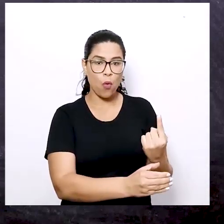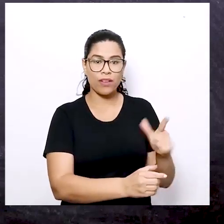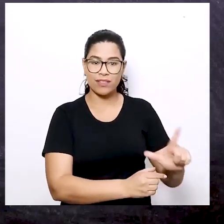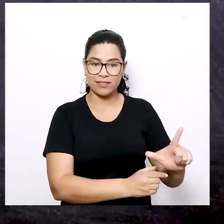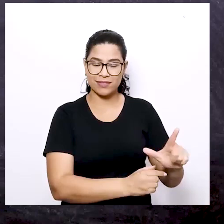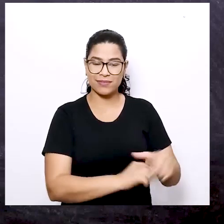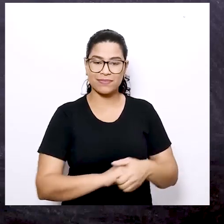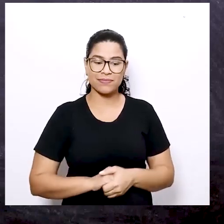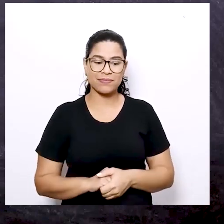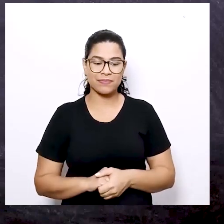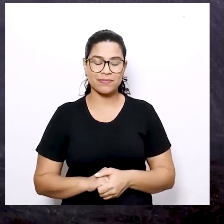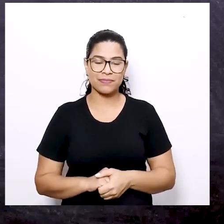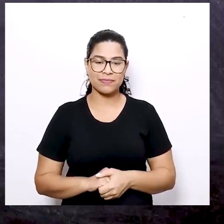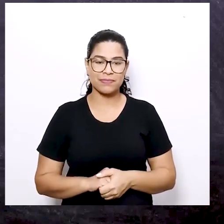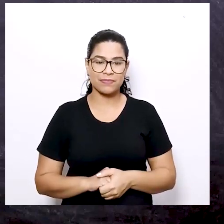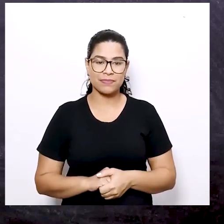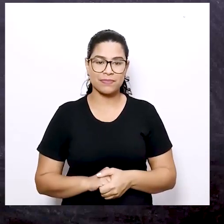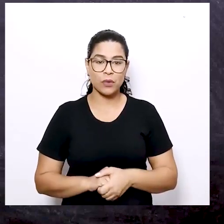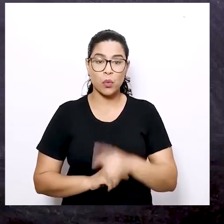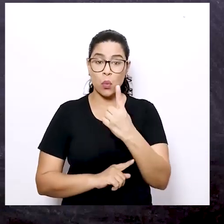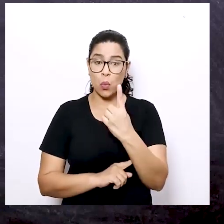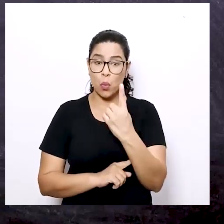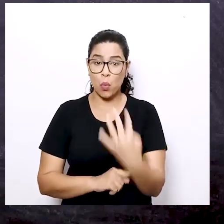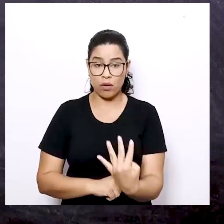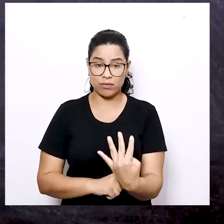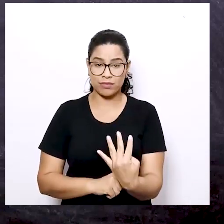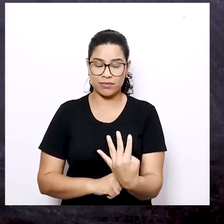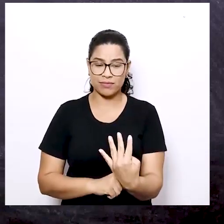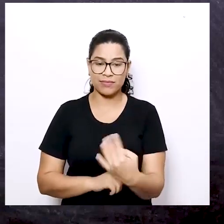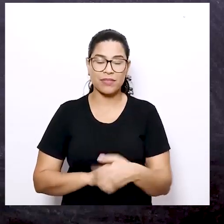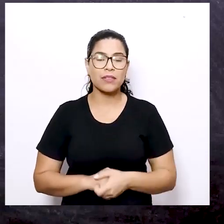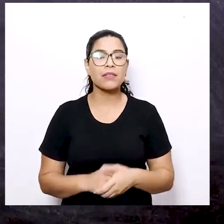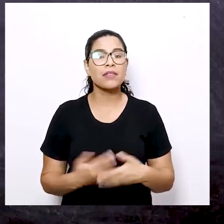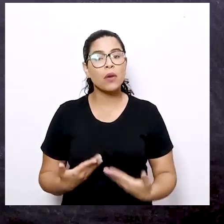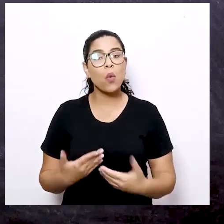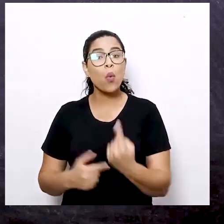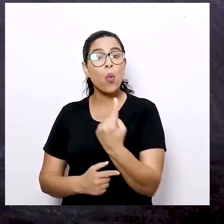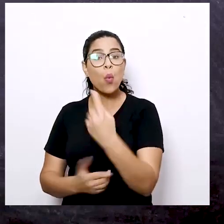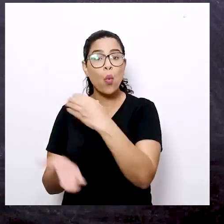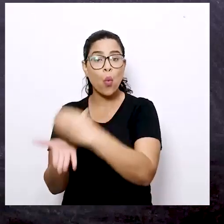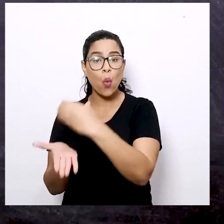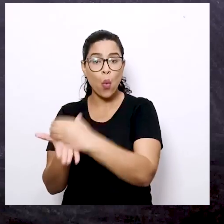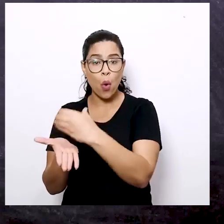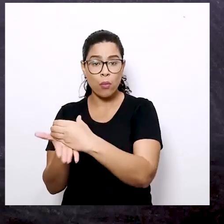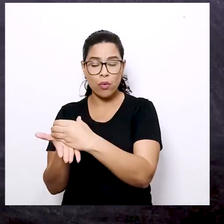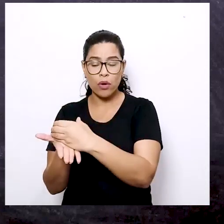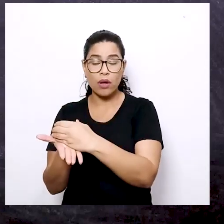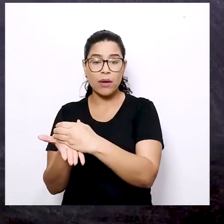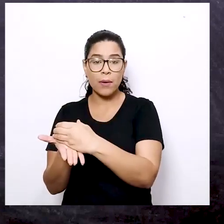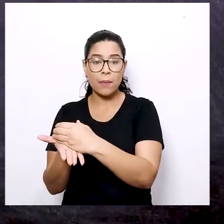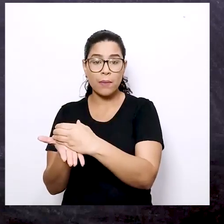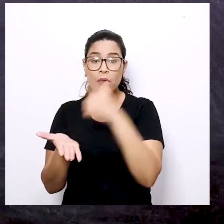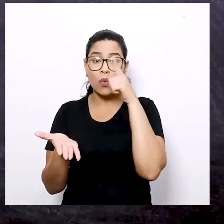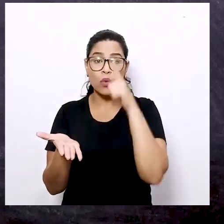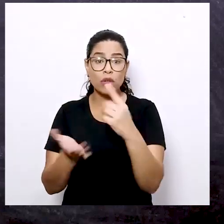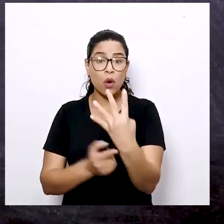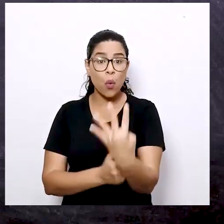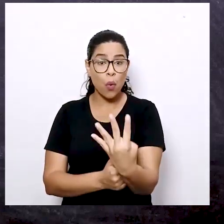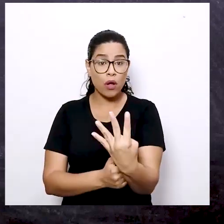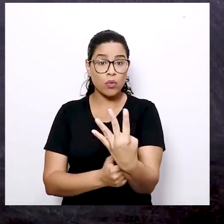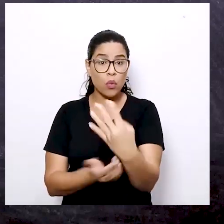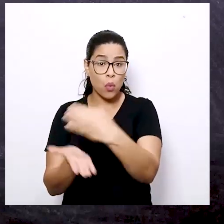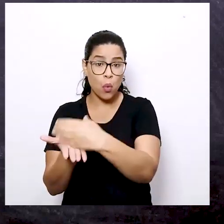Ele representa 1/4. São 4 copos para fazer 1 litro, quer dizer, 1 copo é